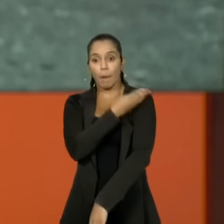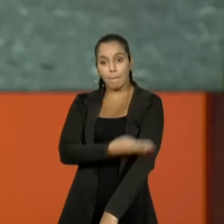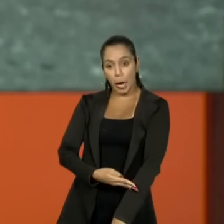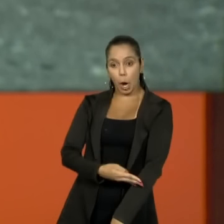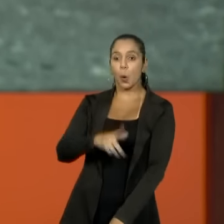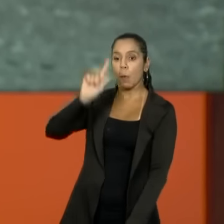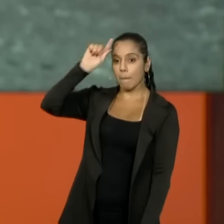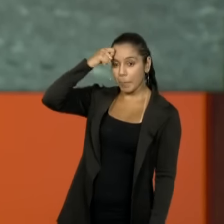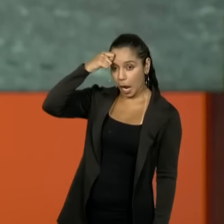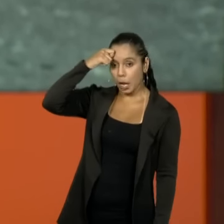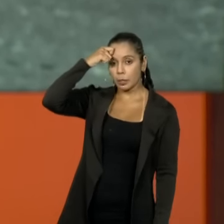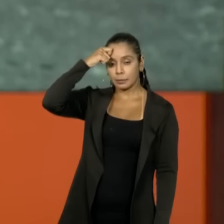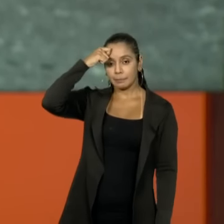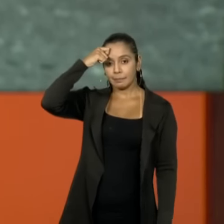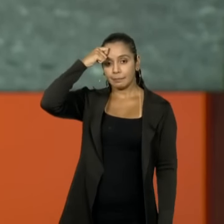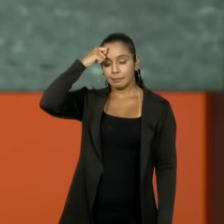né,